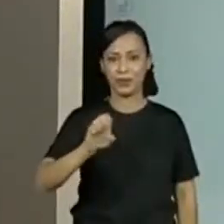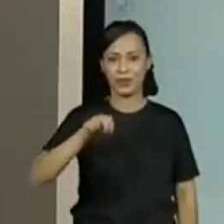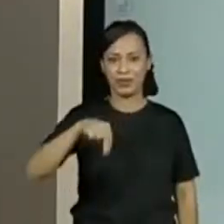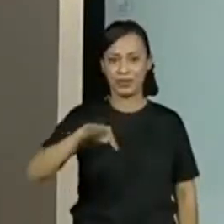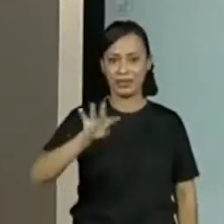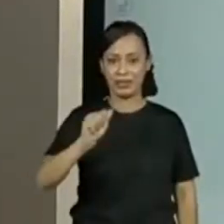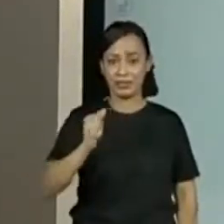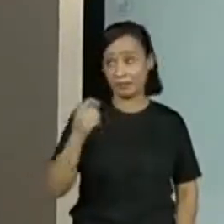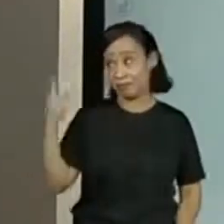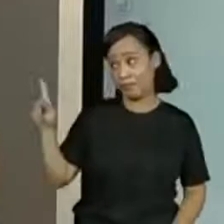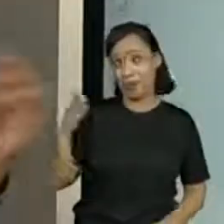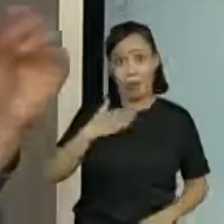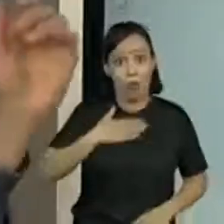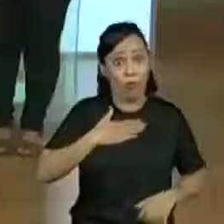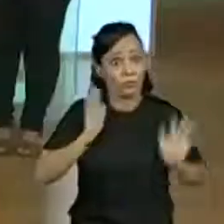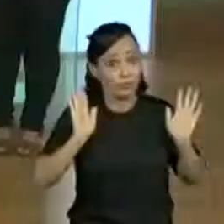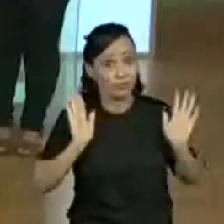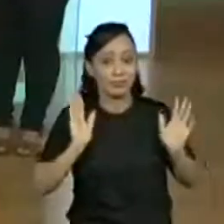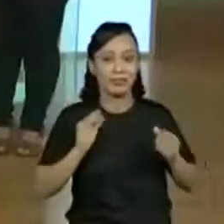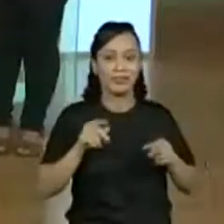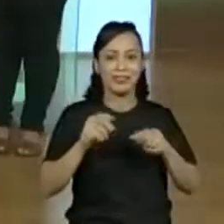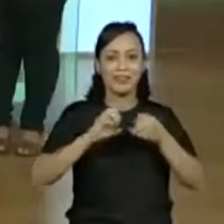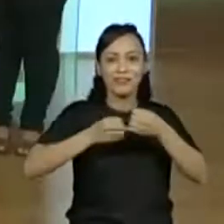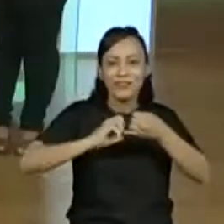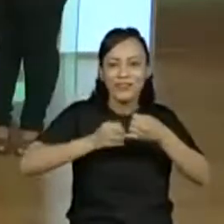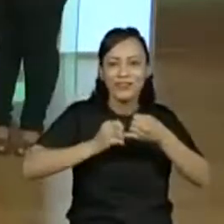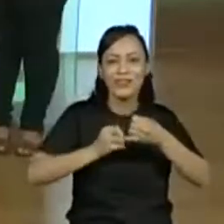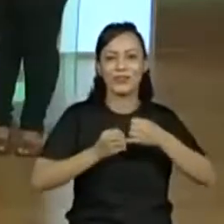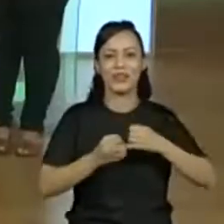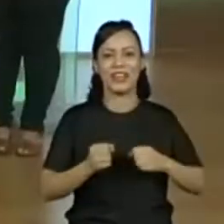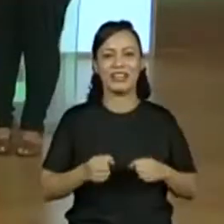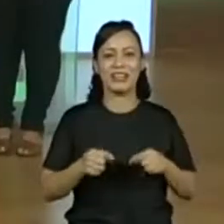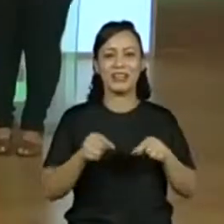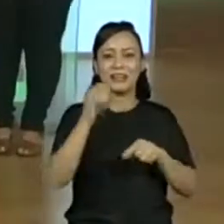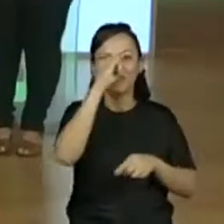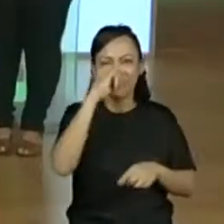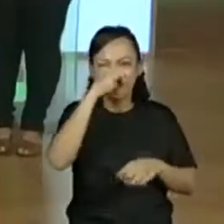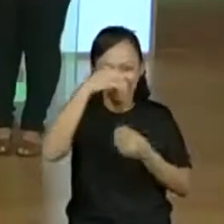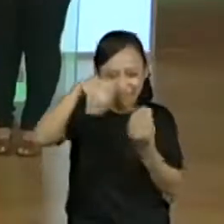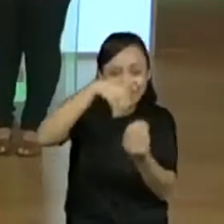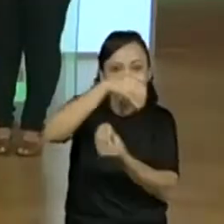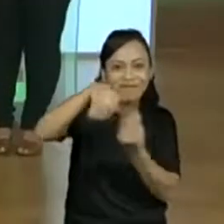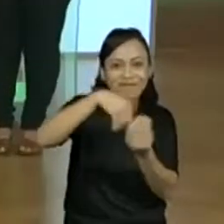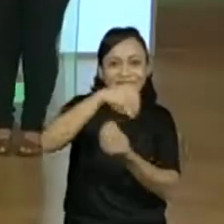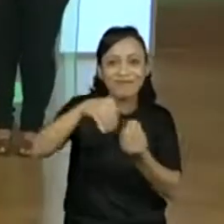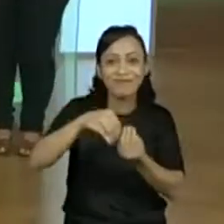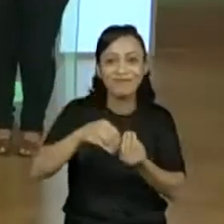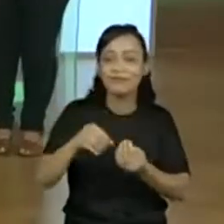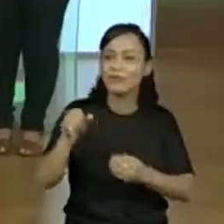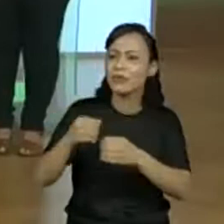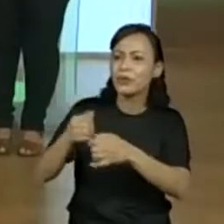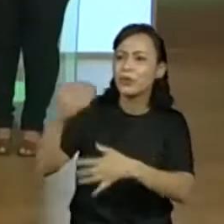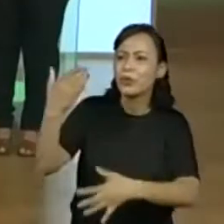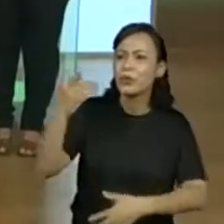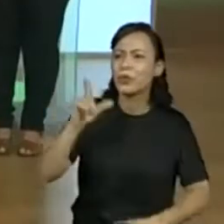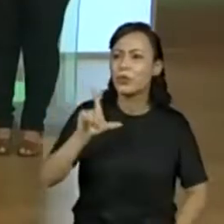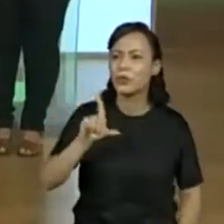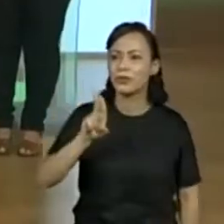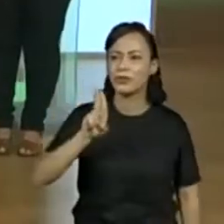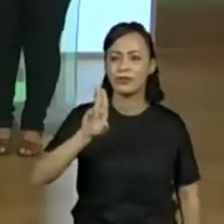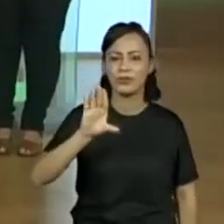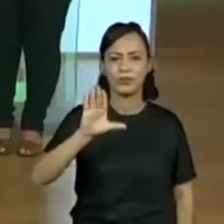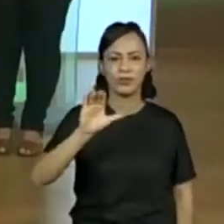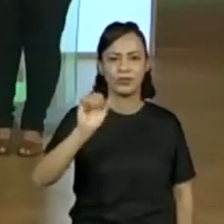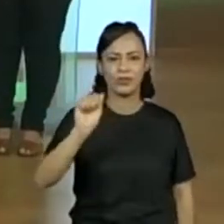sexta-feira a gente vai fazer o Lucas disse que gosta de carne moída com batata frita vai mexendo esse desenho dele como vai ficar lindo então